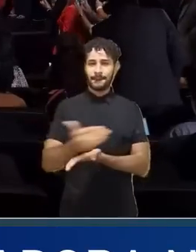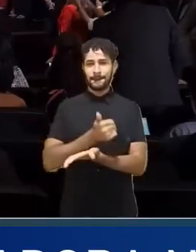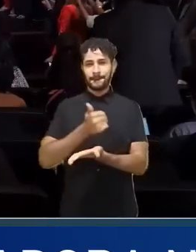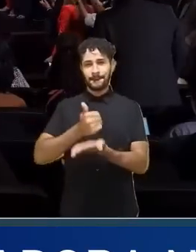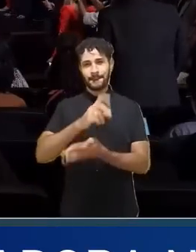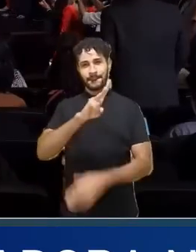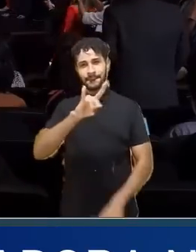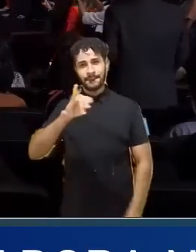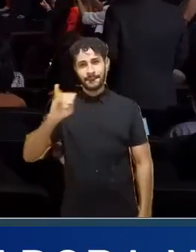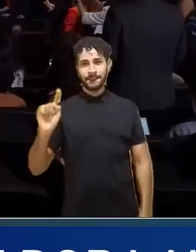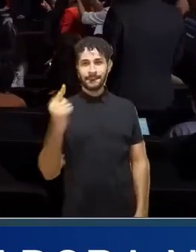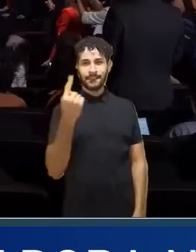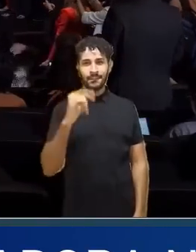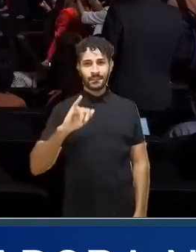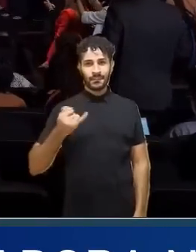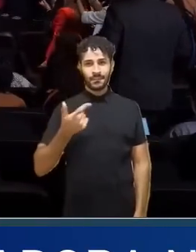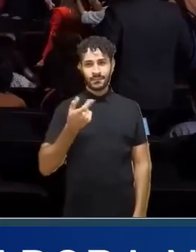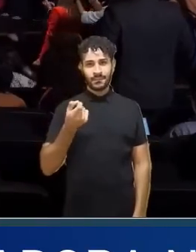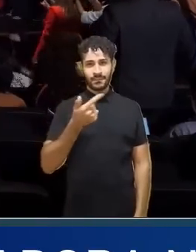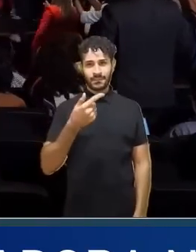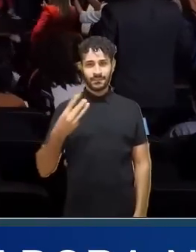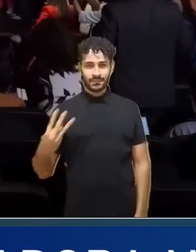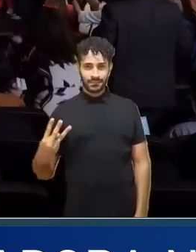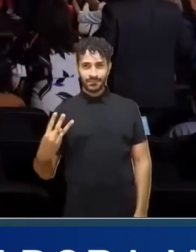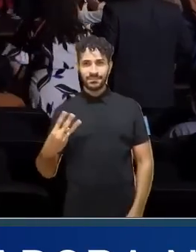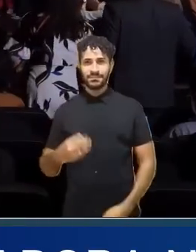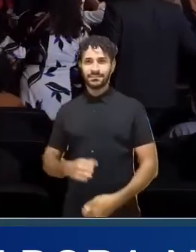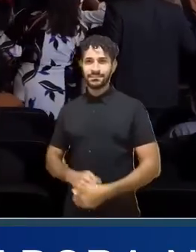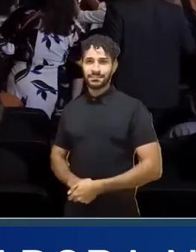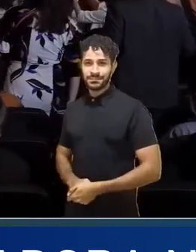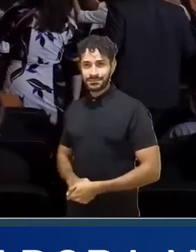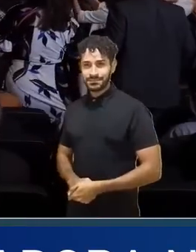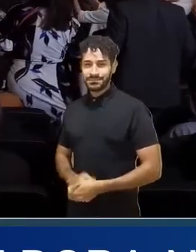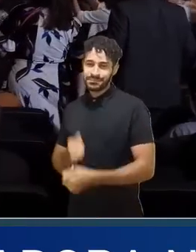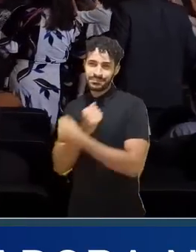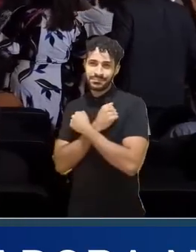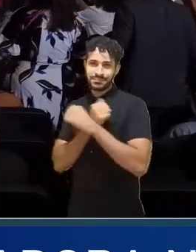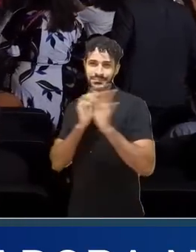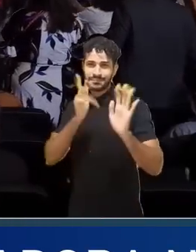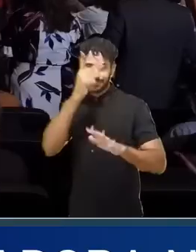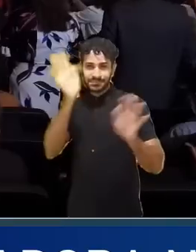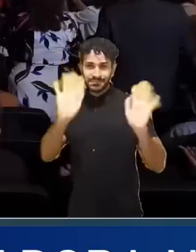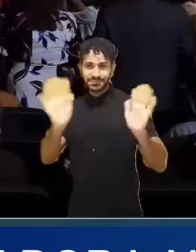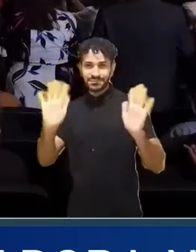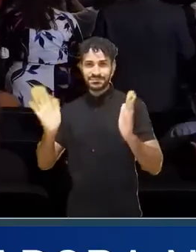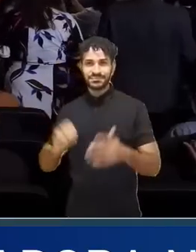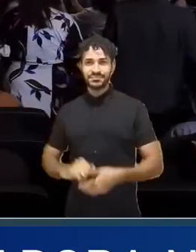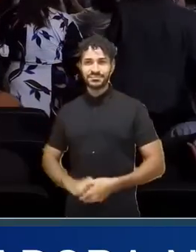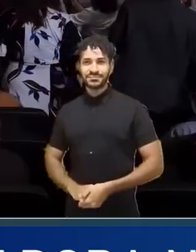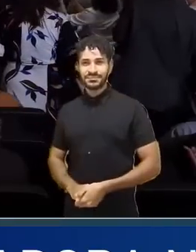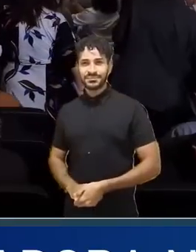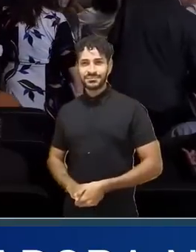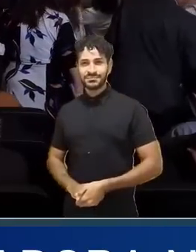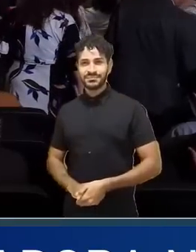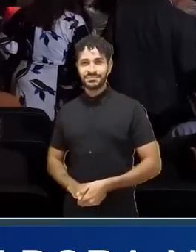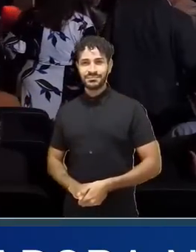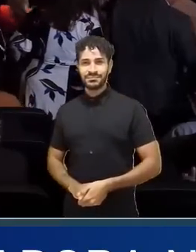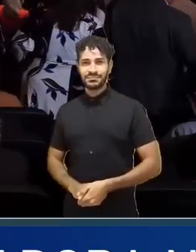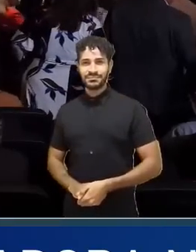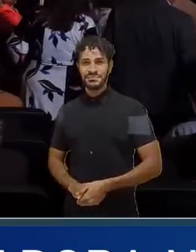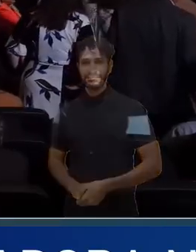visitando os acampamentos lá da Bahia, entendeu? Que foram ali atacar, porque isso para mim é um